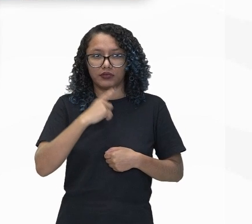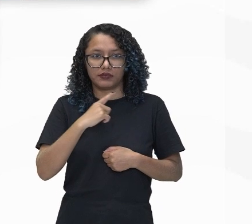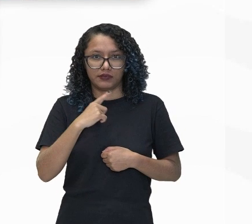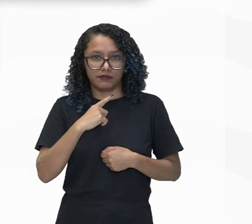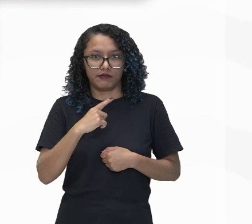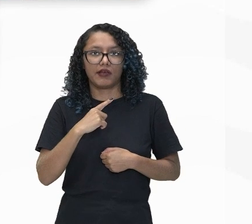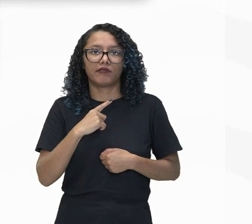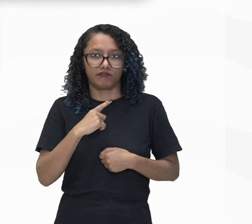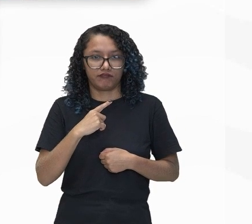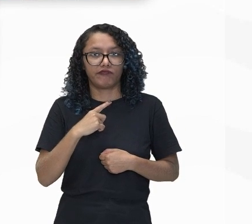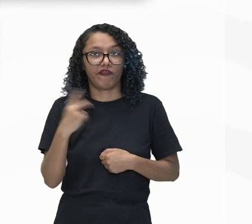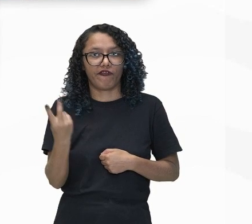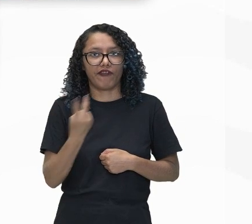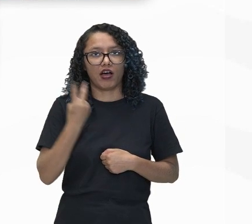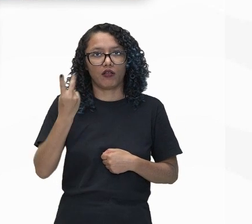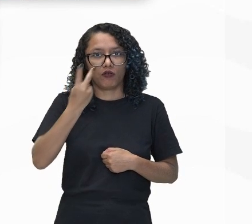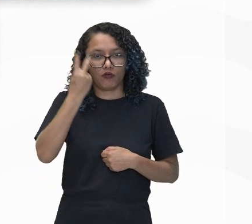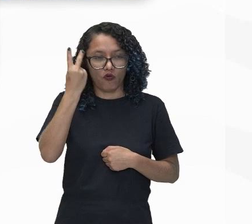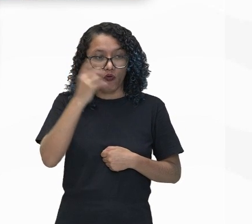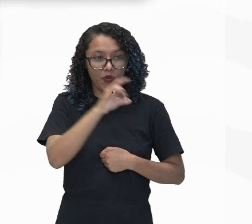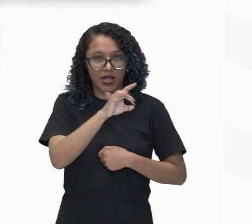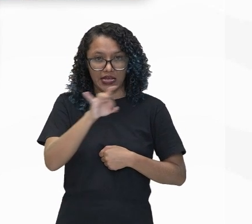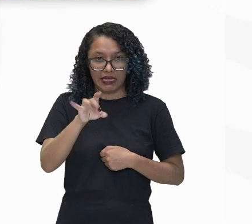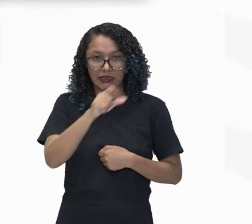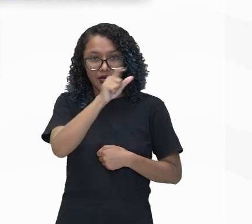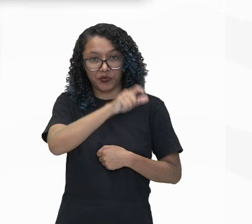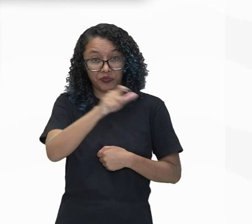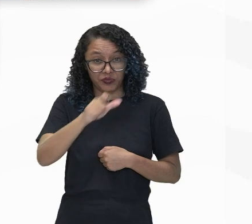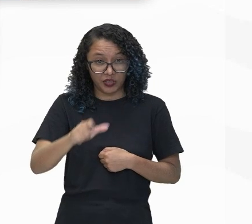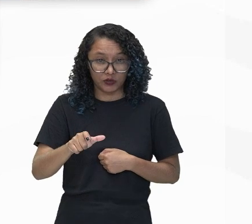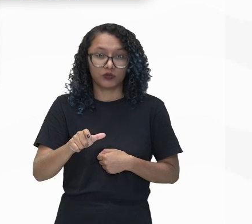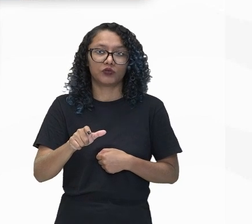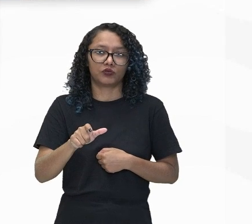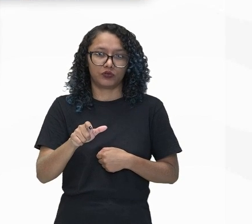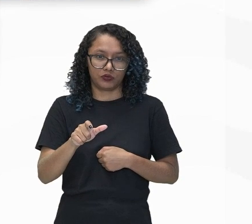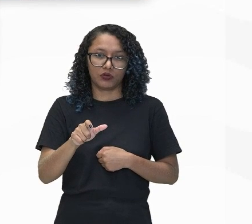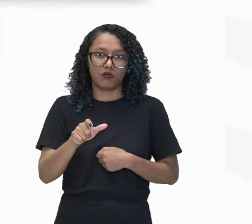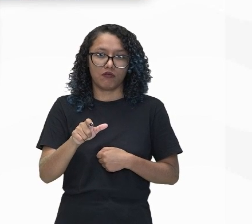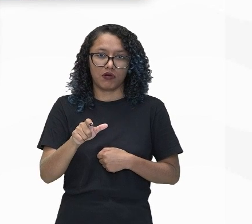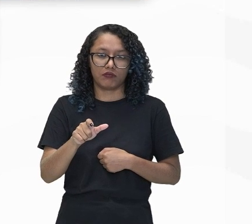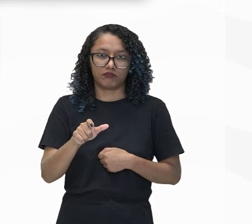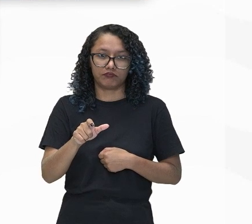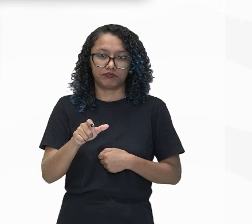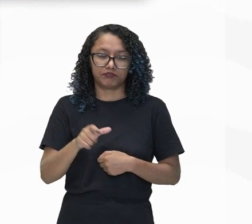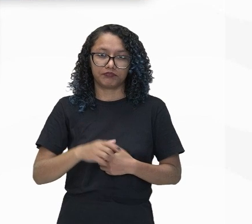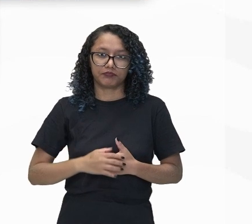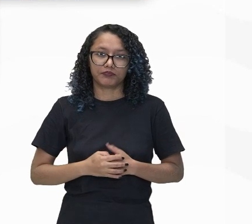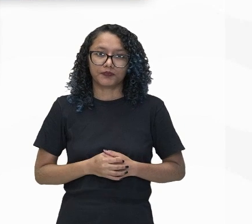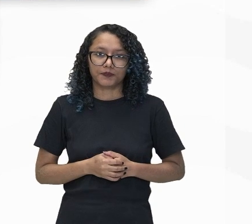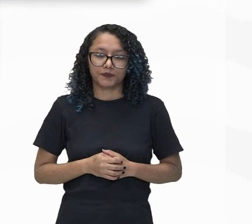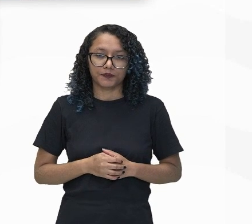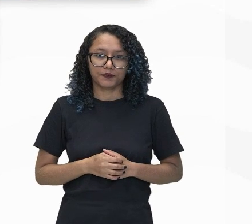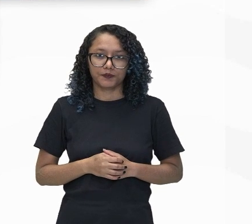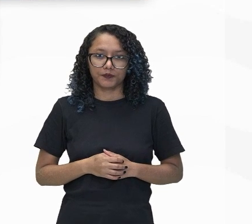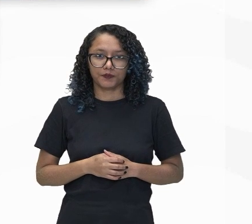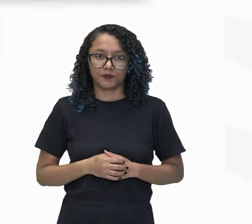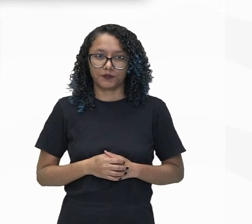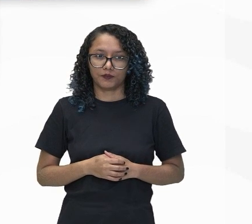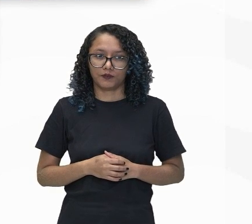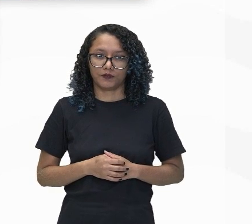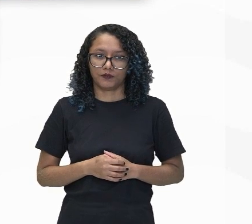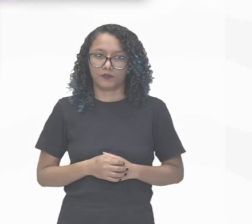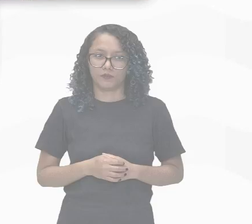peso para as pessoas, aquilo que tem um valor, né? Que tem uma importância para aquelas pessoas. Então, ou que tem